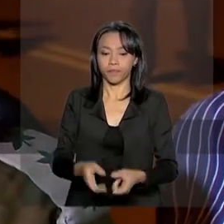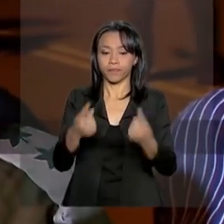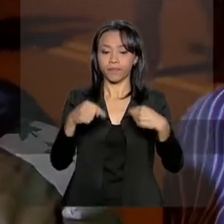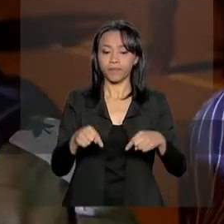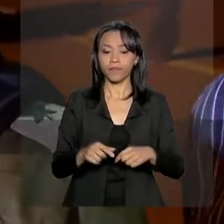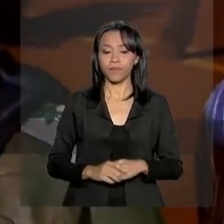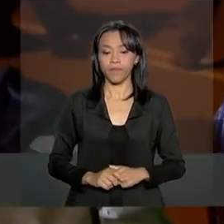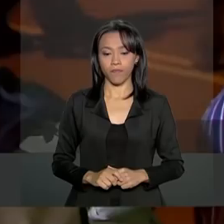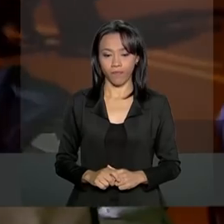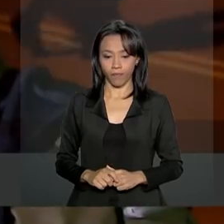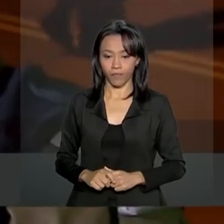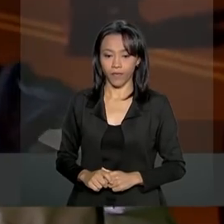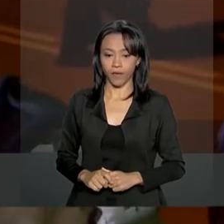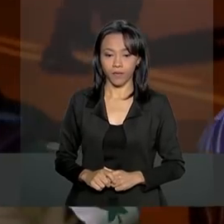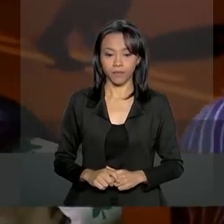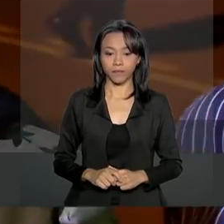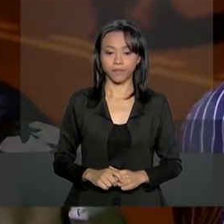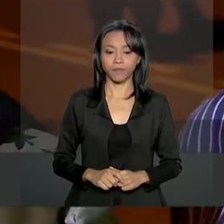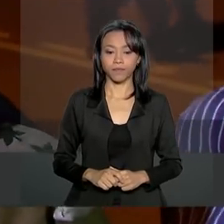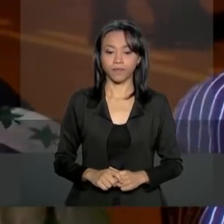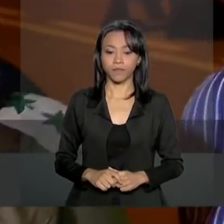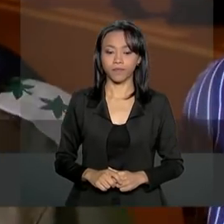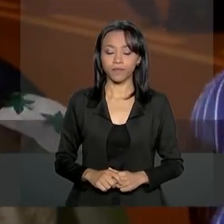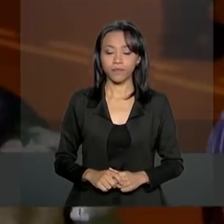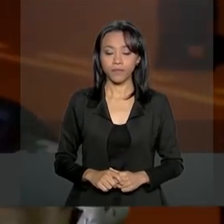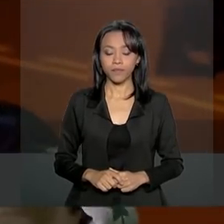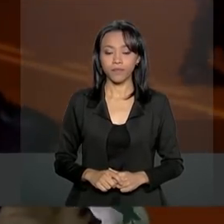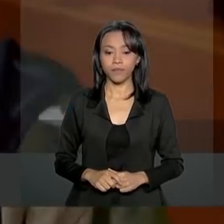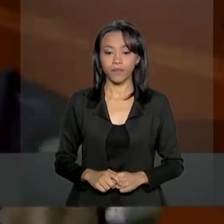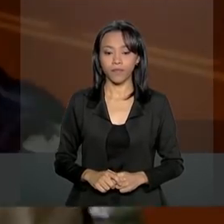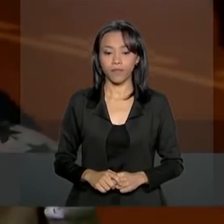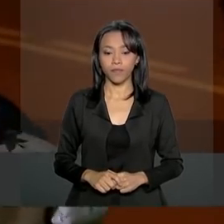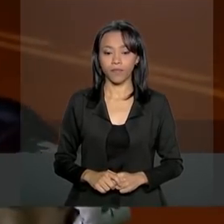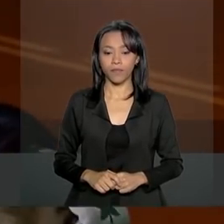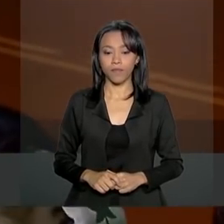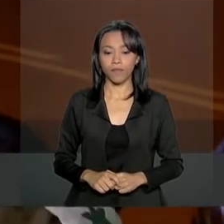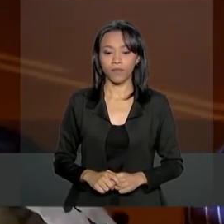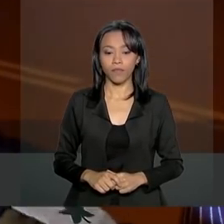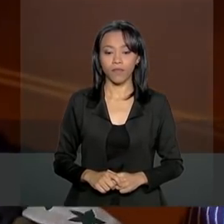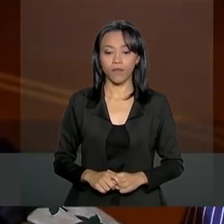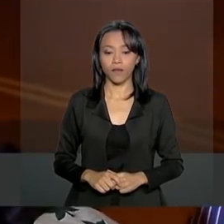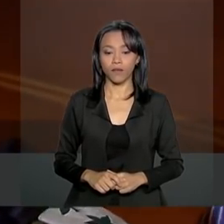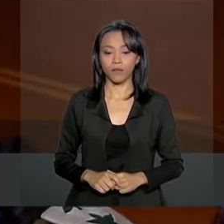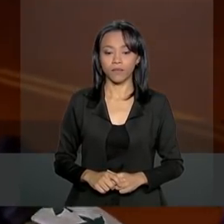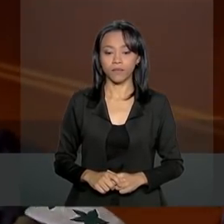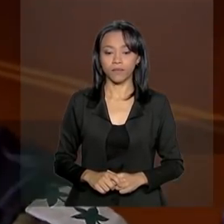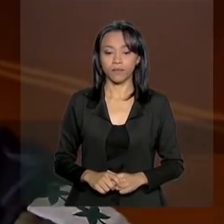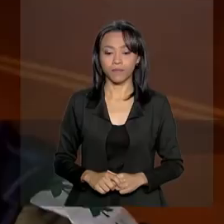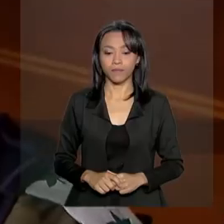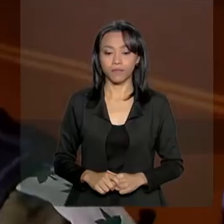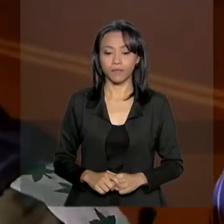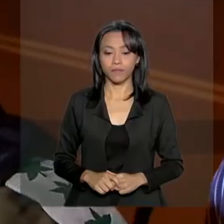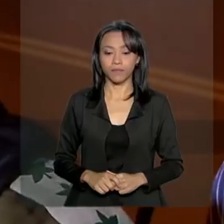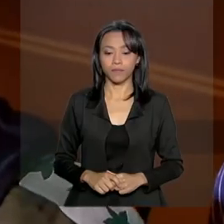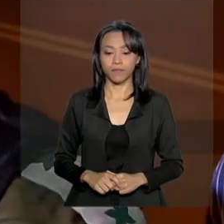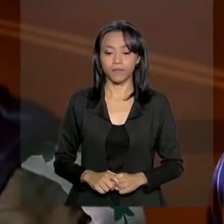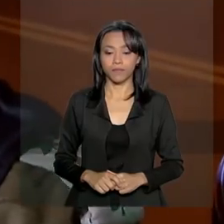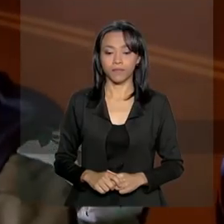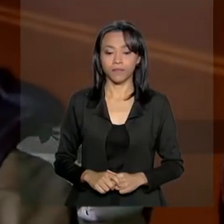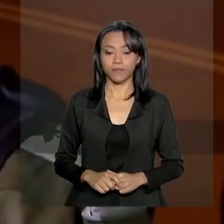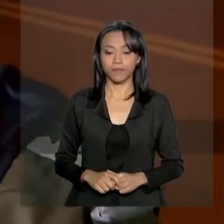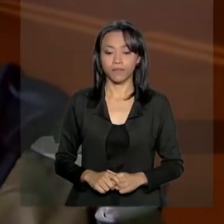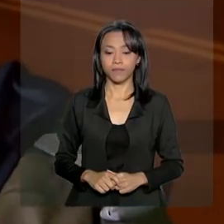forward to work side by side with the local authorities units who already work